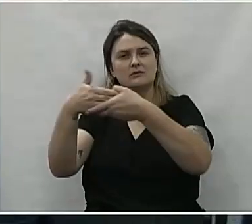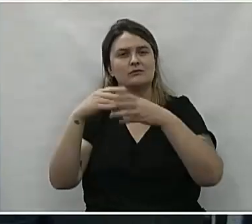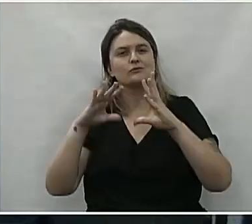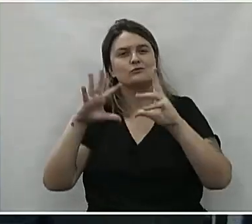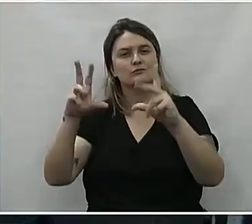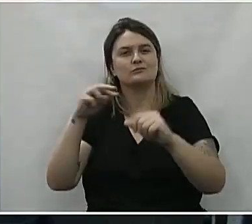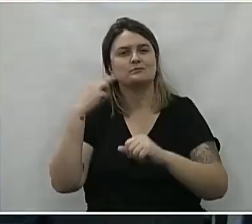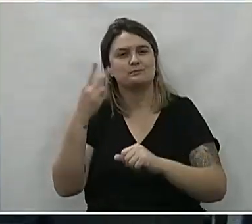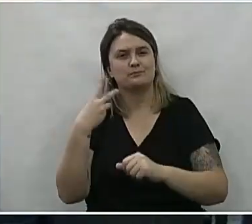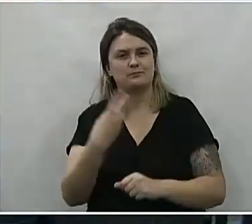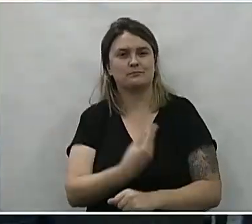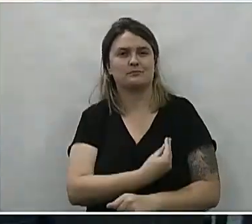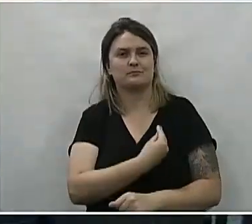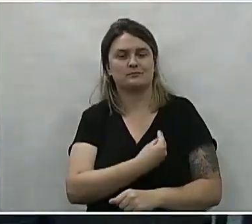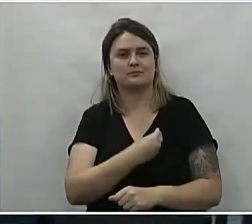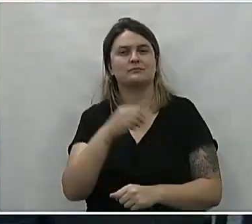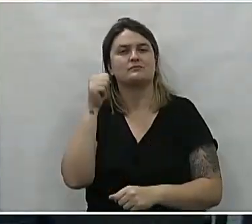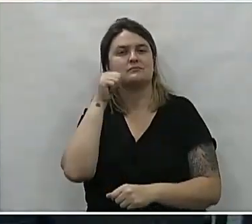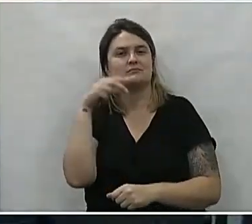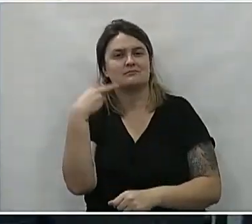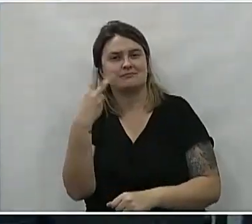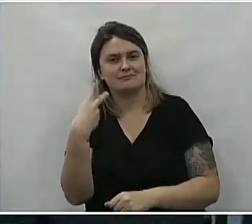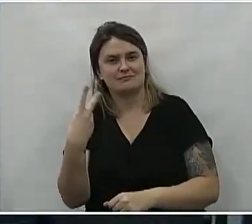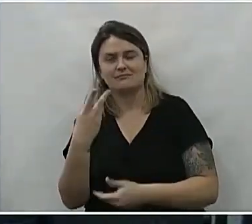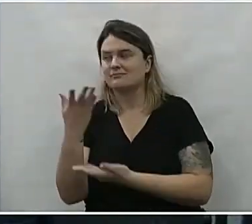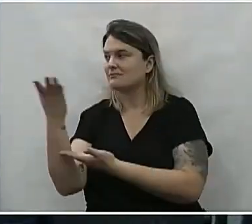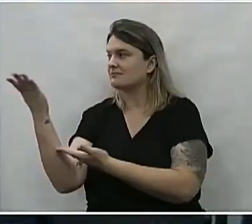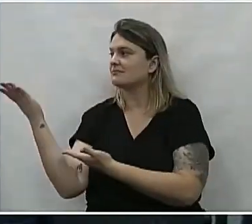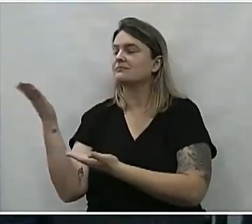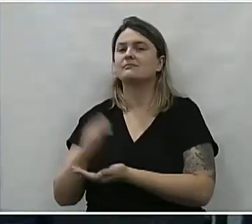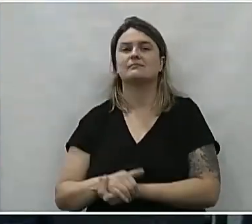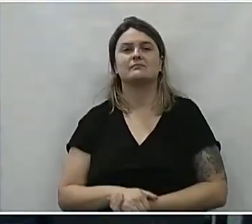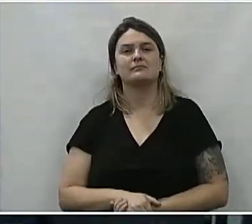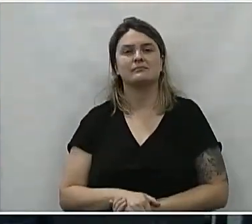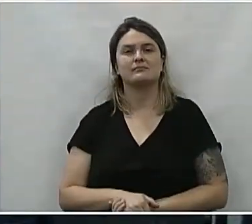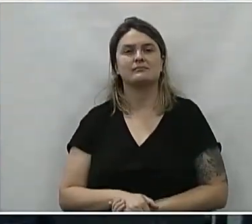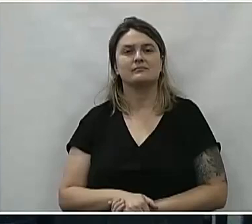vereadores Aqui presentes Vereadoras Aqui presentes